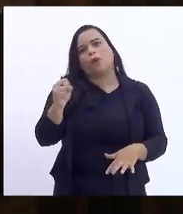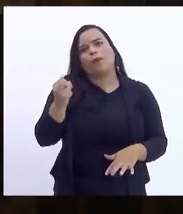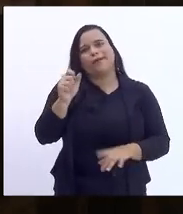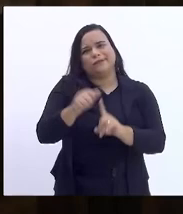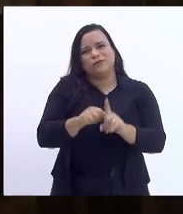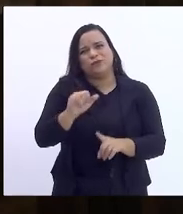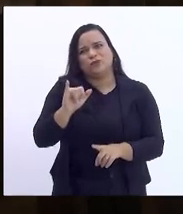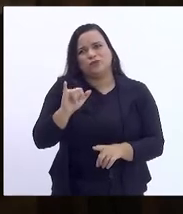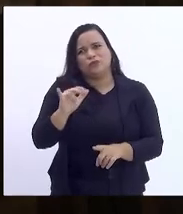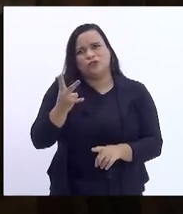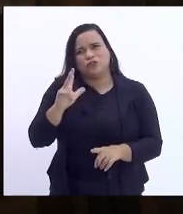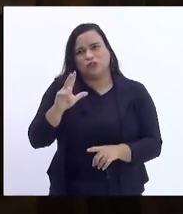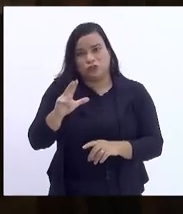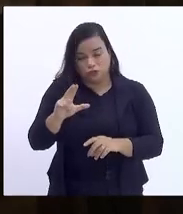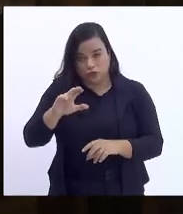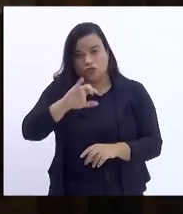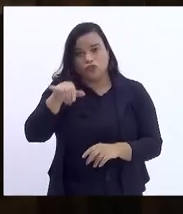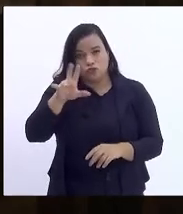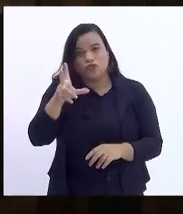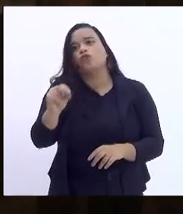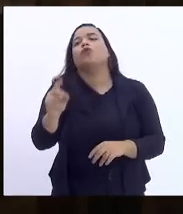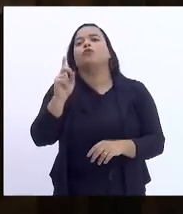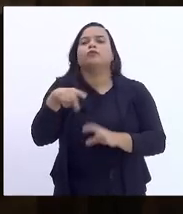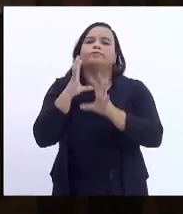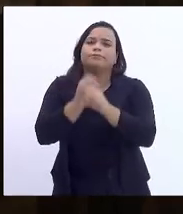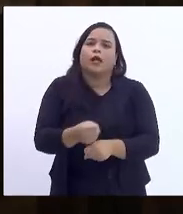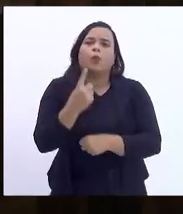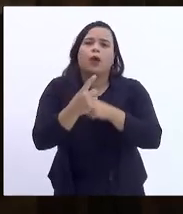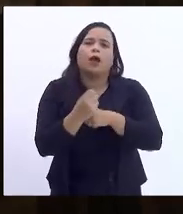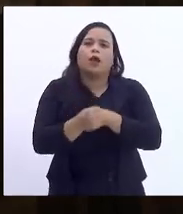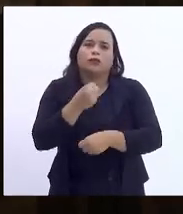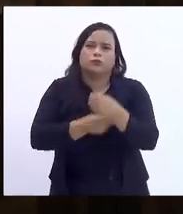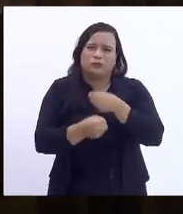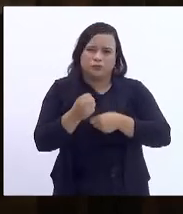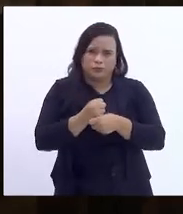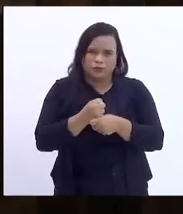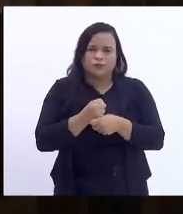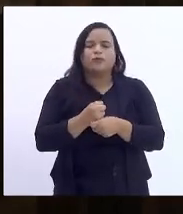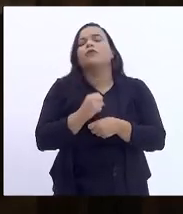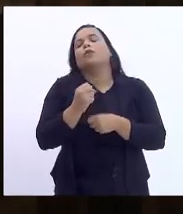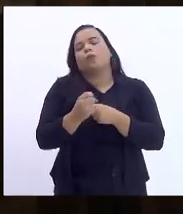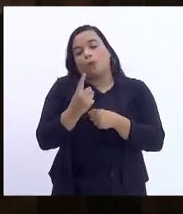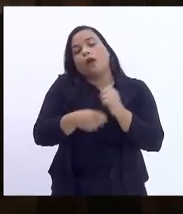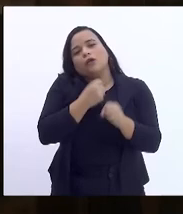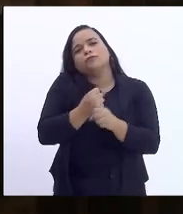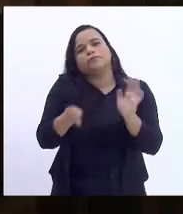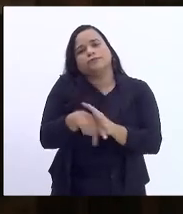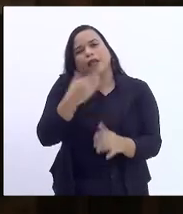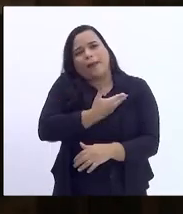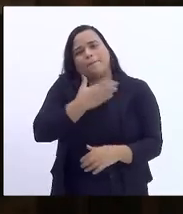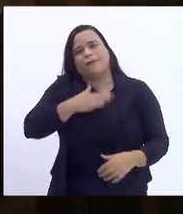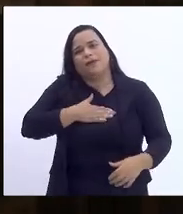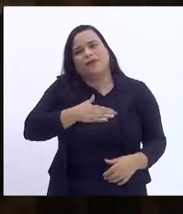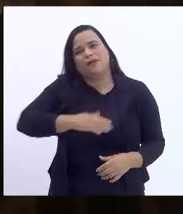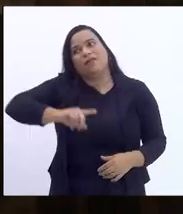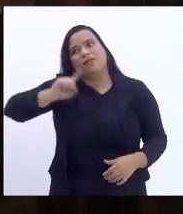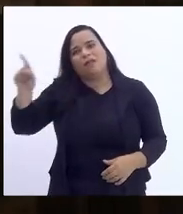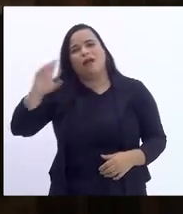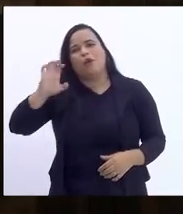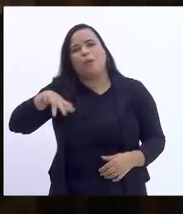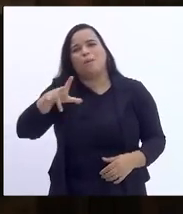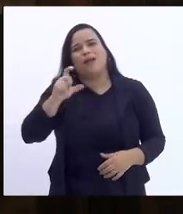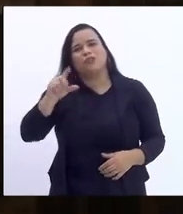Dânia completou um ano do assassinato da minha amiga Ketlin Romeo que foi assassinada por uma operação de Troia lá no Complexo do Lins